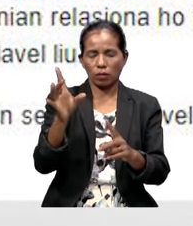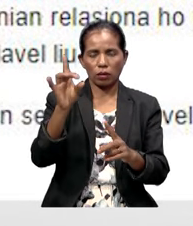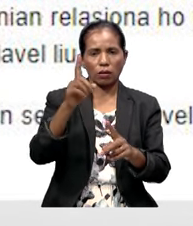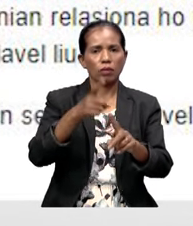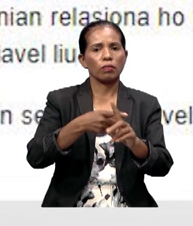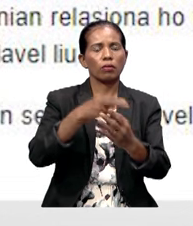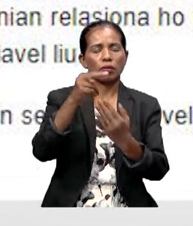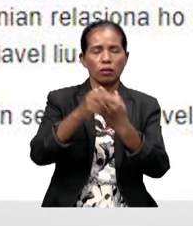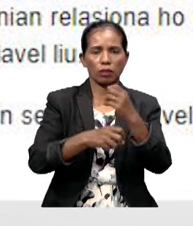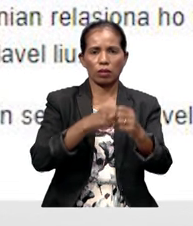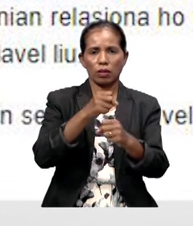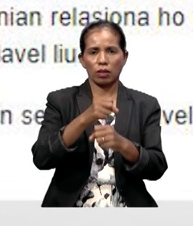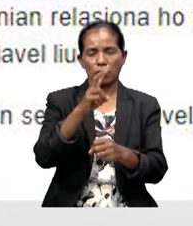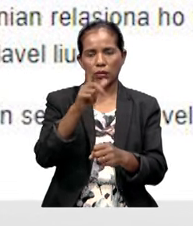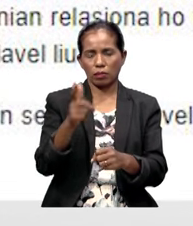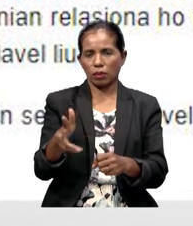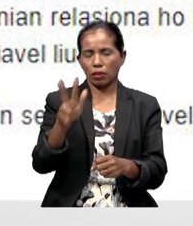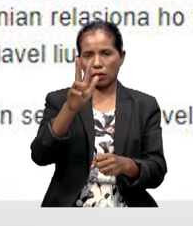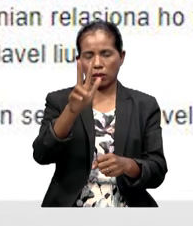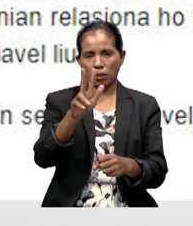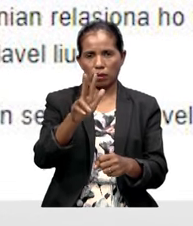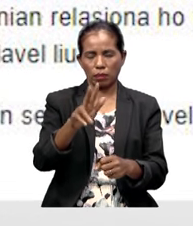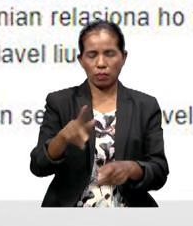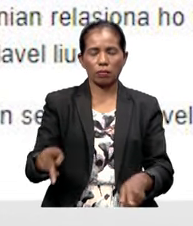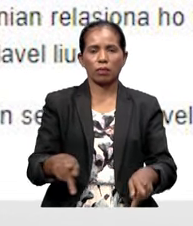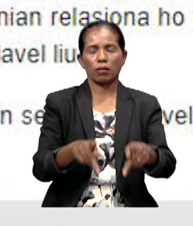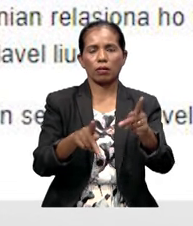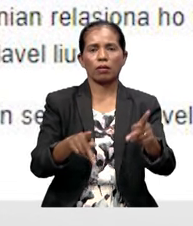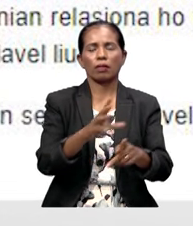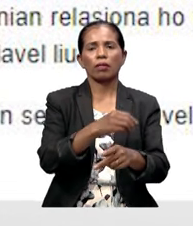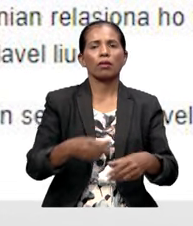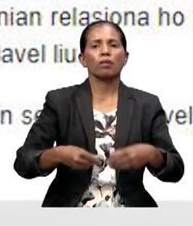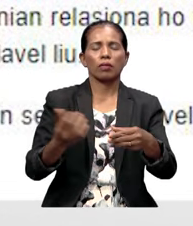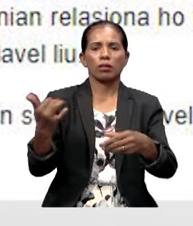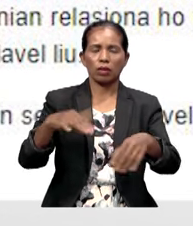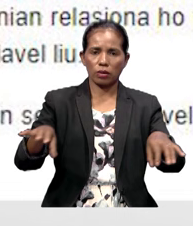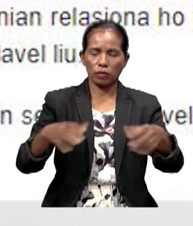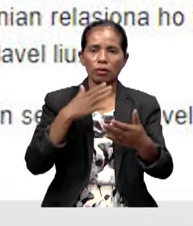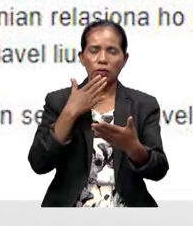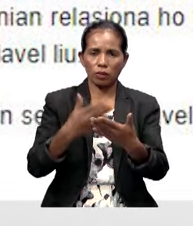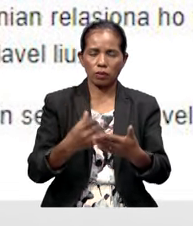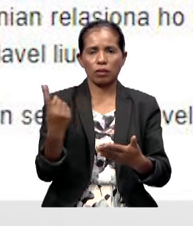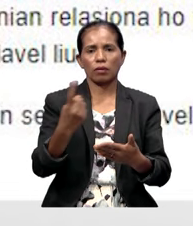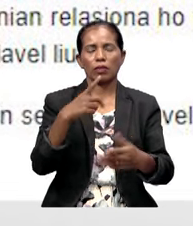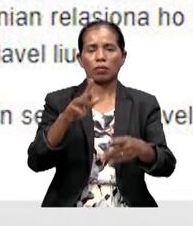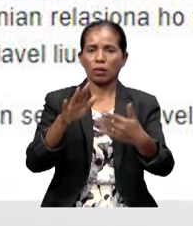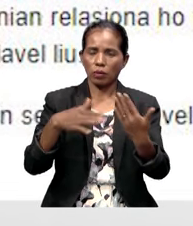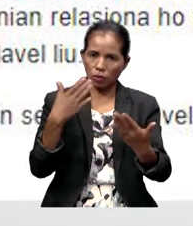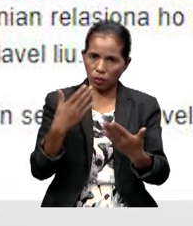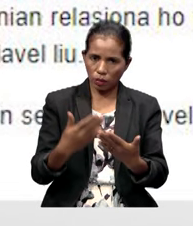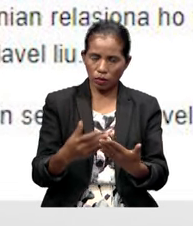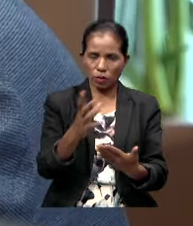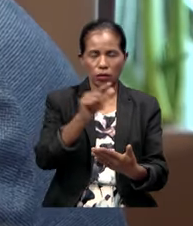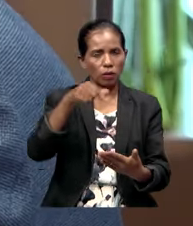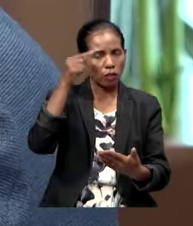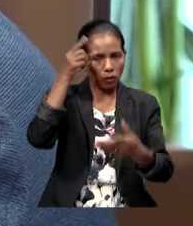novembro tinan rihun rua ruanulu resintolo ba interesse público. Manifesta ia serviço nebe dedica na fatim ba comunidade local Sira,